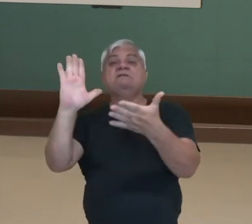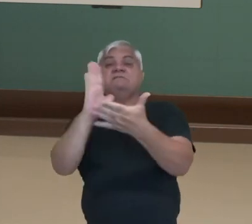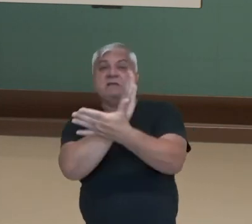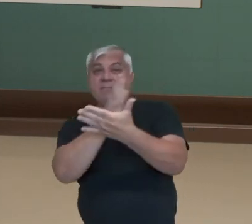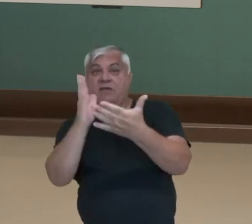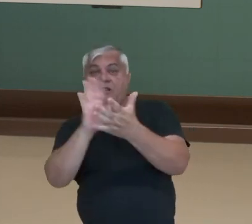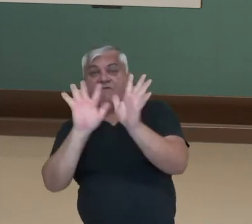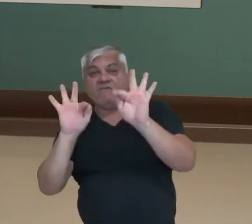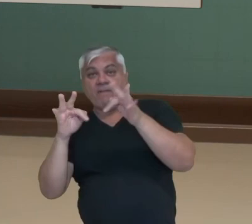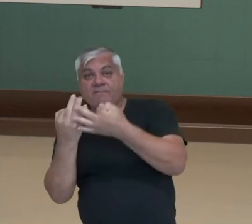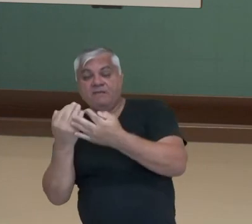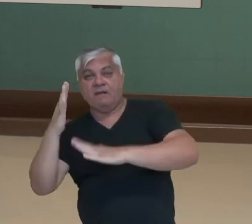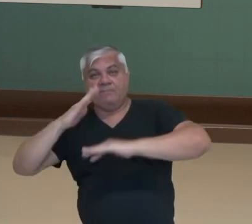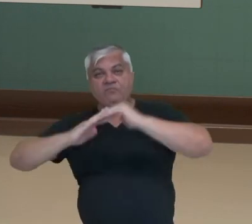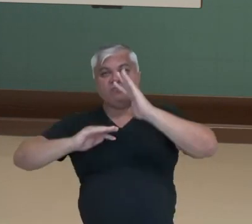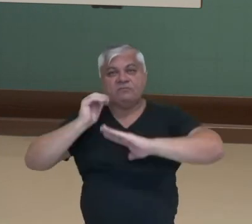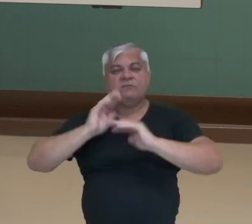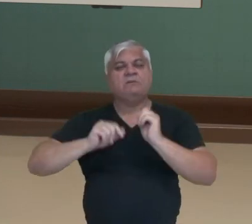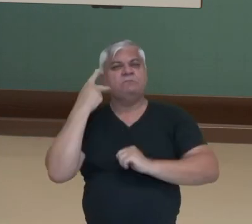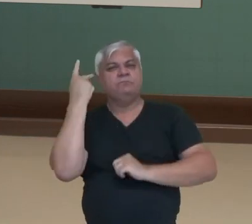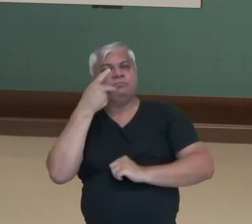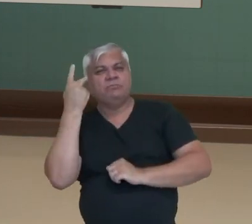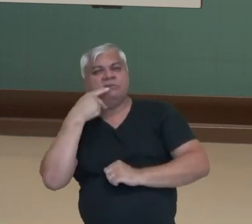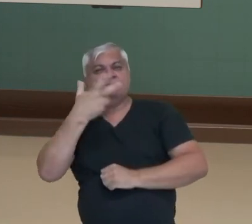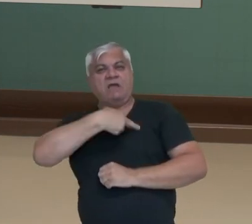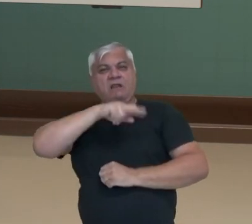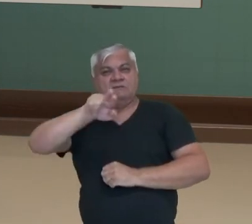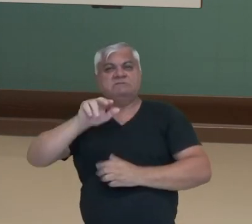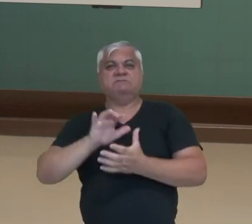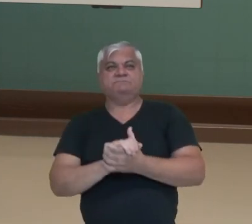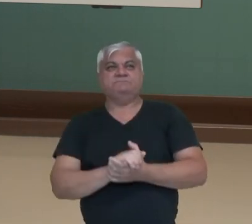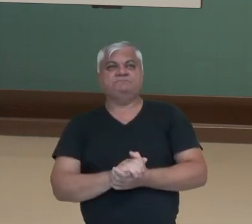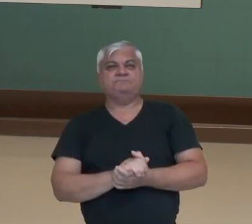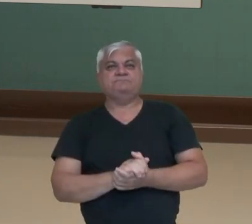vida familiar, profissional, política, né? Da religiosidade